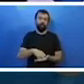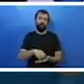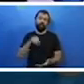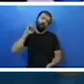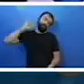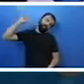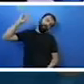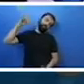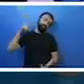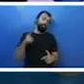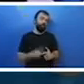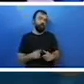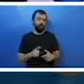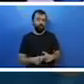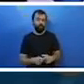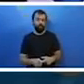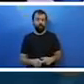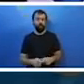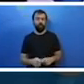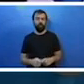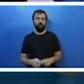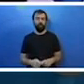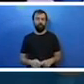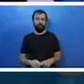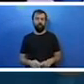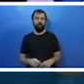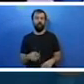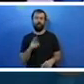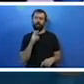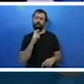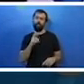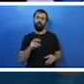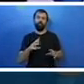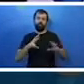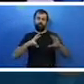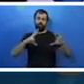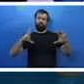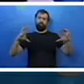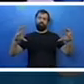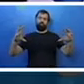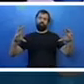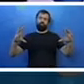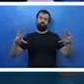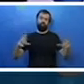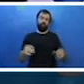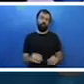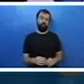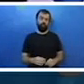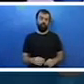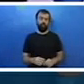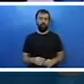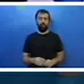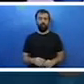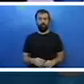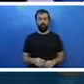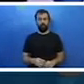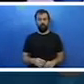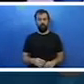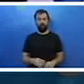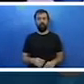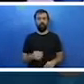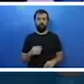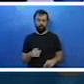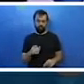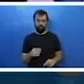ideias do Tiradentes. Tá vendo que é uma resposta extensa? Por favor, se não couber na apostila, coloquem a